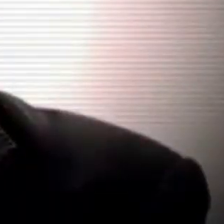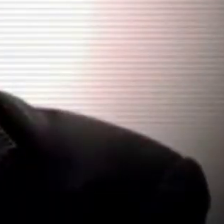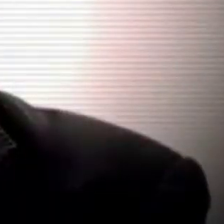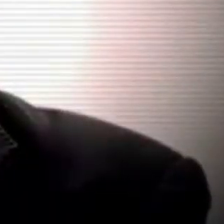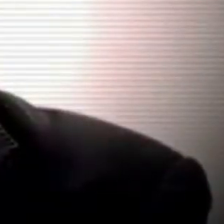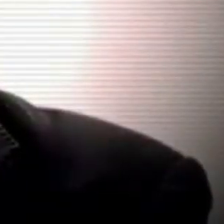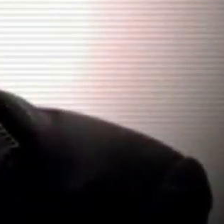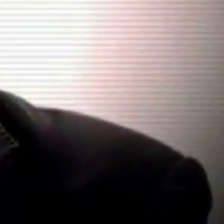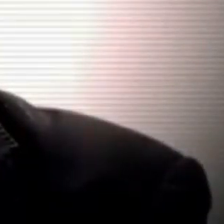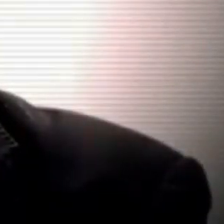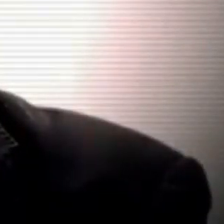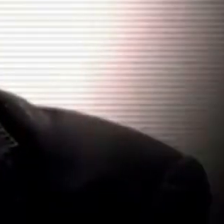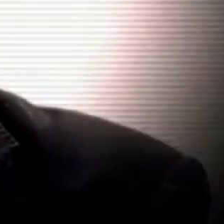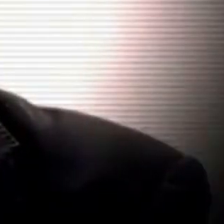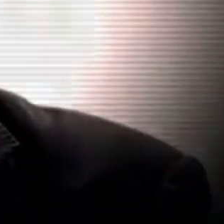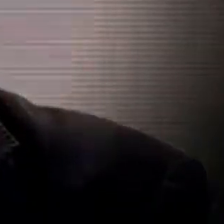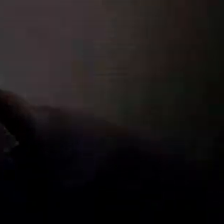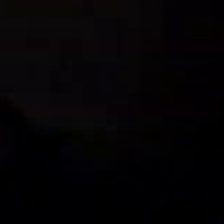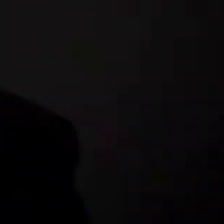passando bastante necessidade.